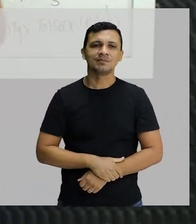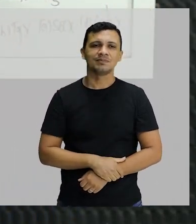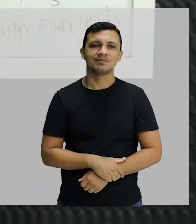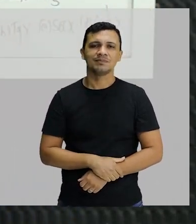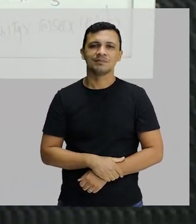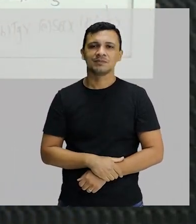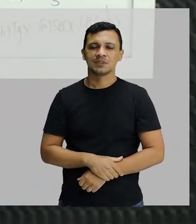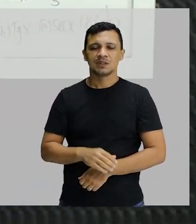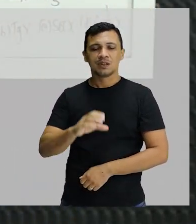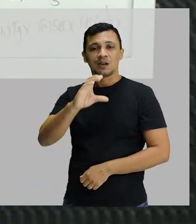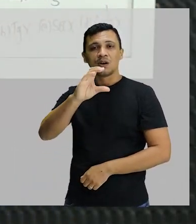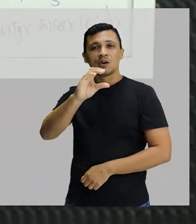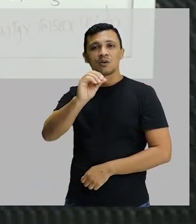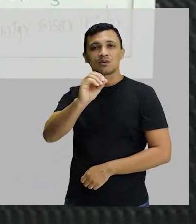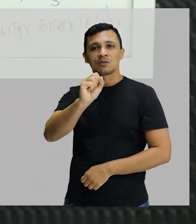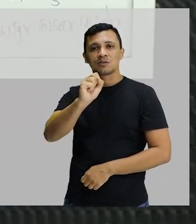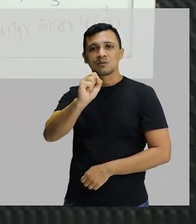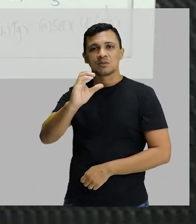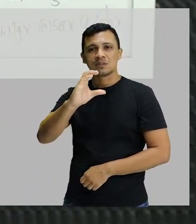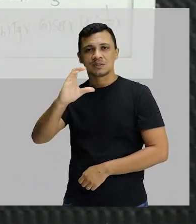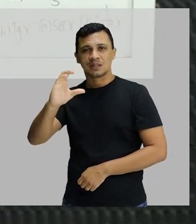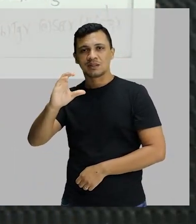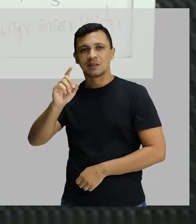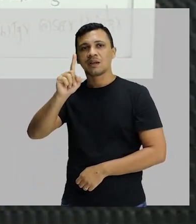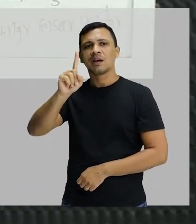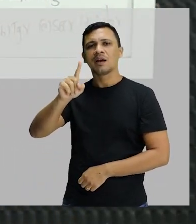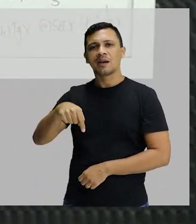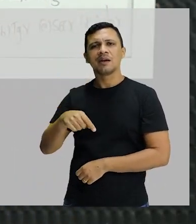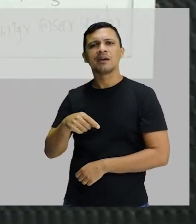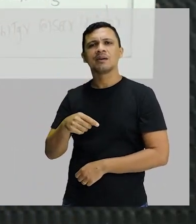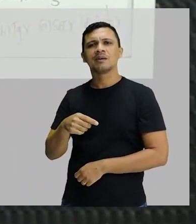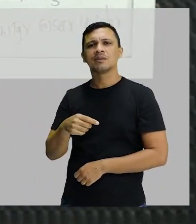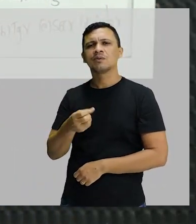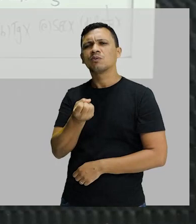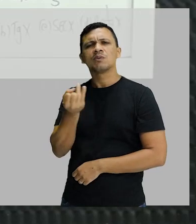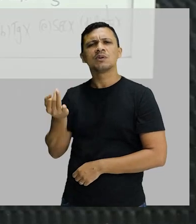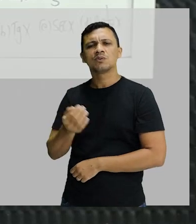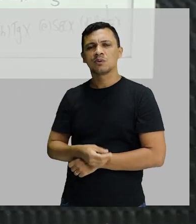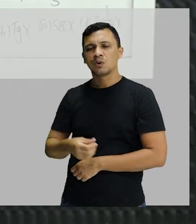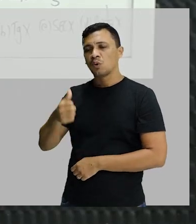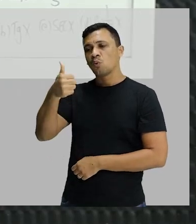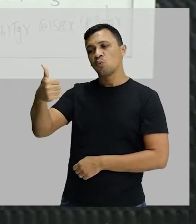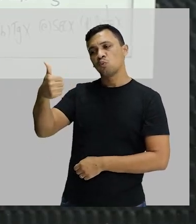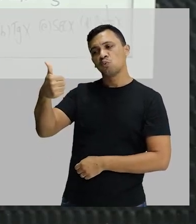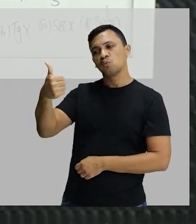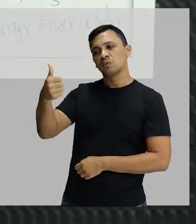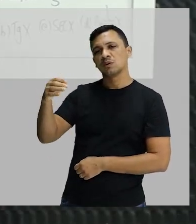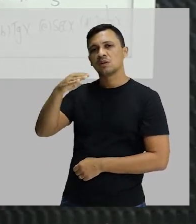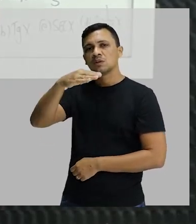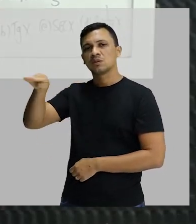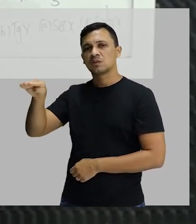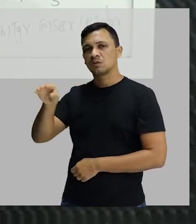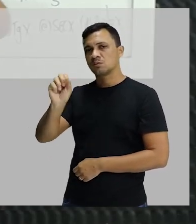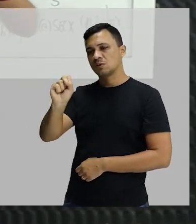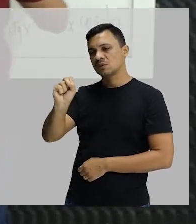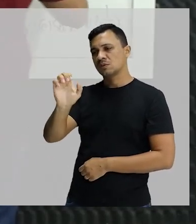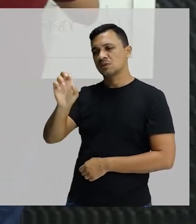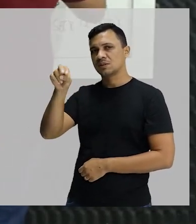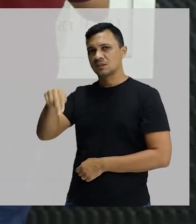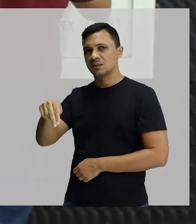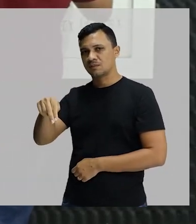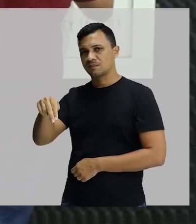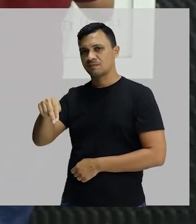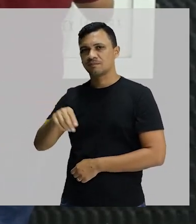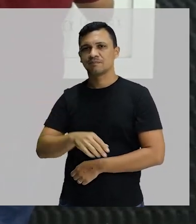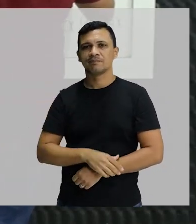Quem é a cossecante? A cossecante é 1 sobre o seno, né? Cossecante é 1 sobre o seno. Então fica 1 sobre o seno